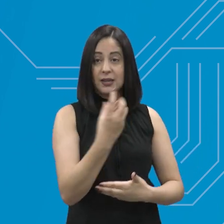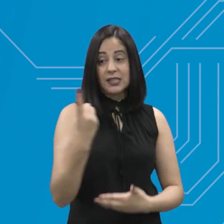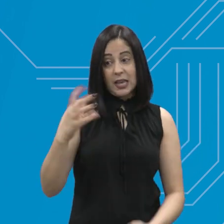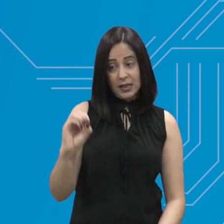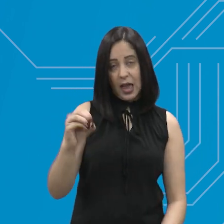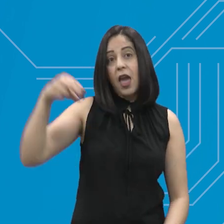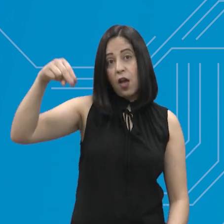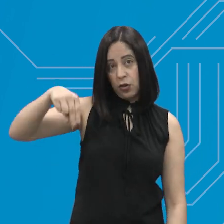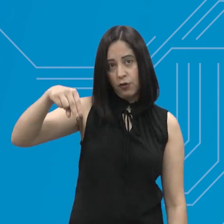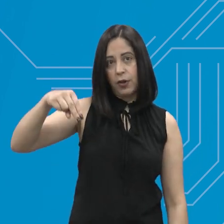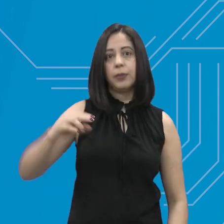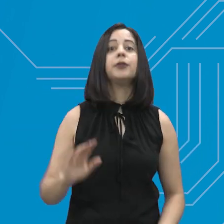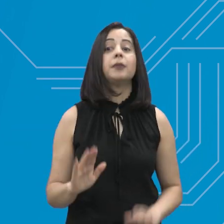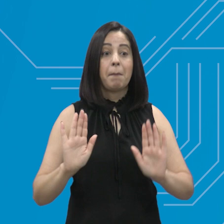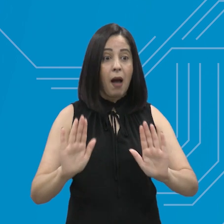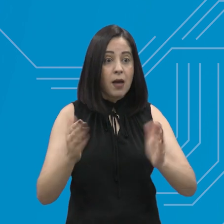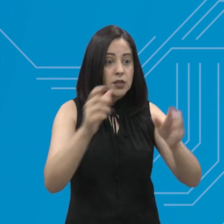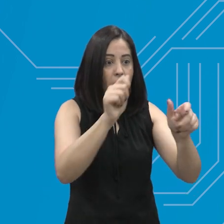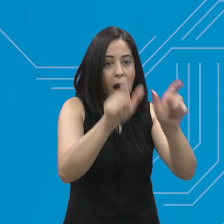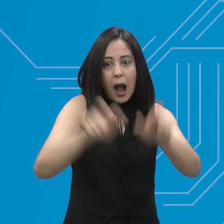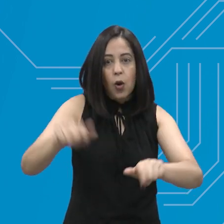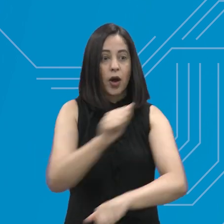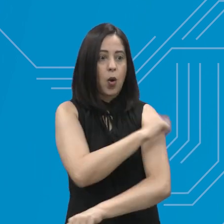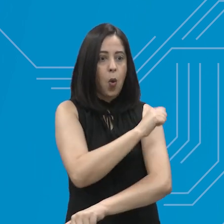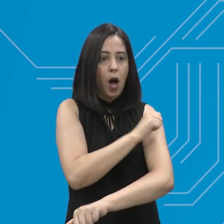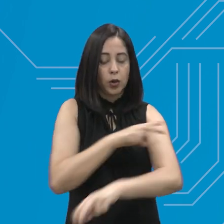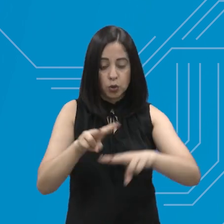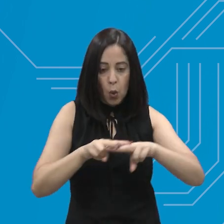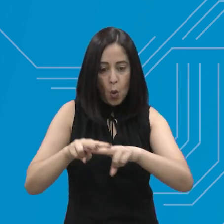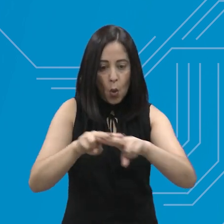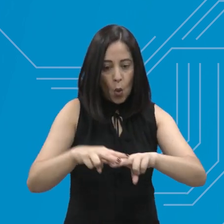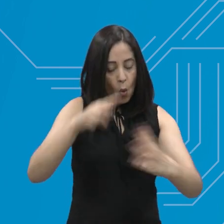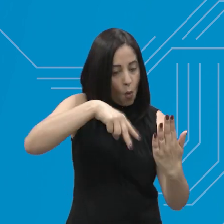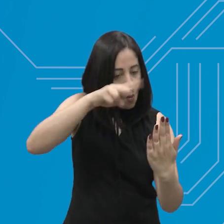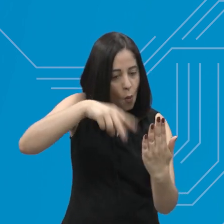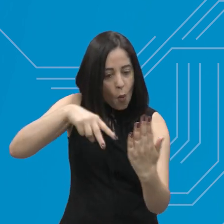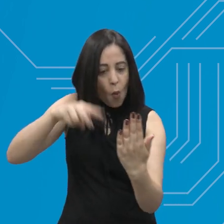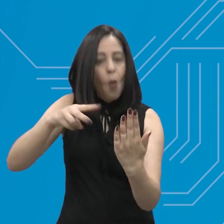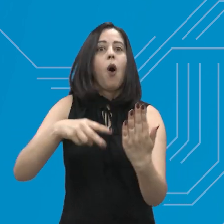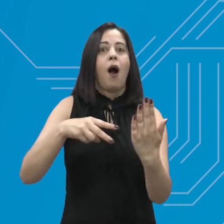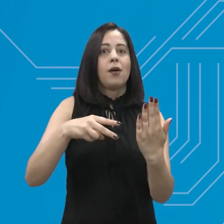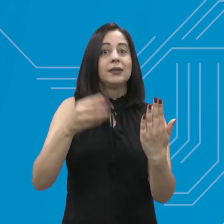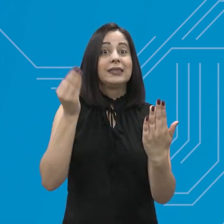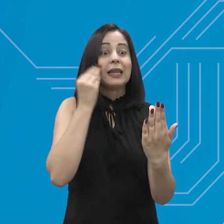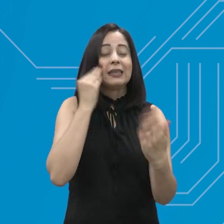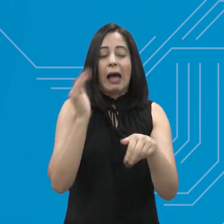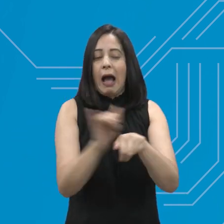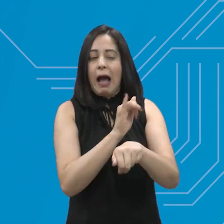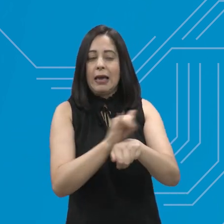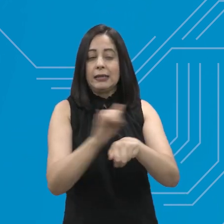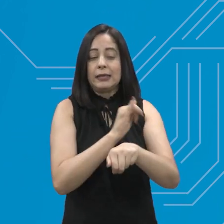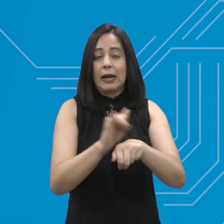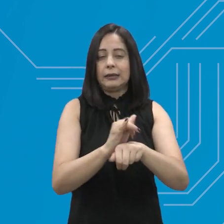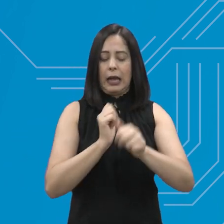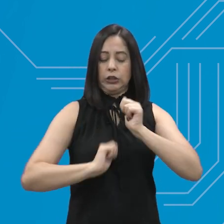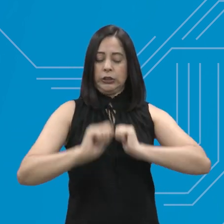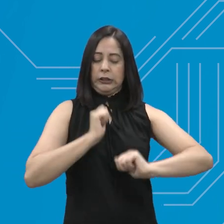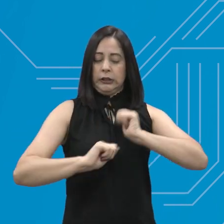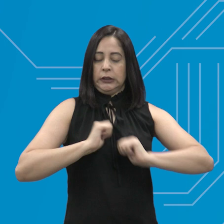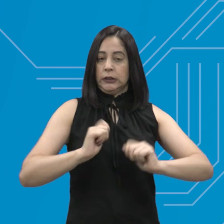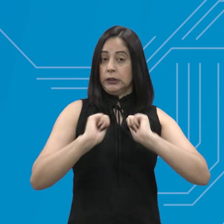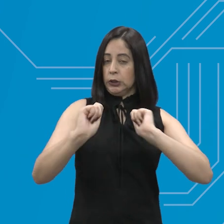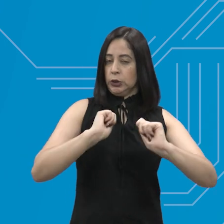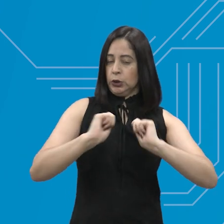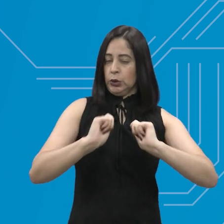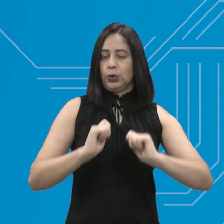nos dias 3 e 10 de novembro. E nessa reta final, os estudantes correm para revisar o conteúdo e buscam